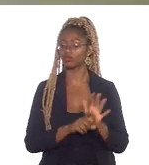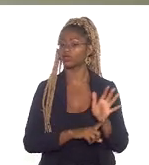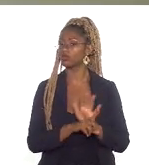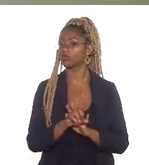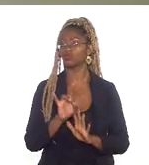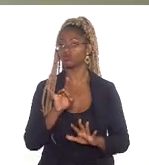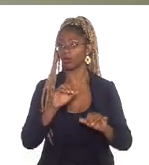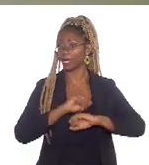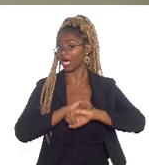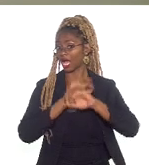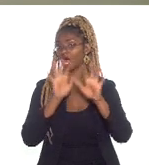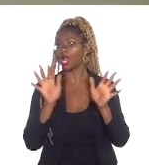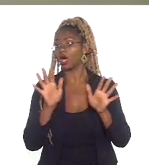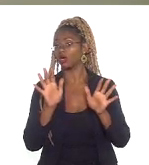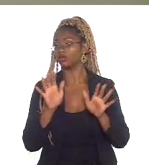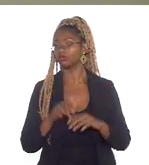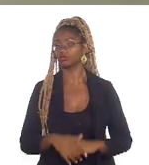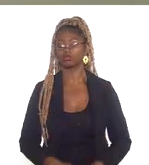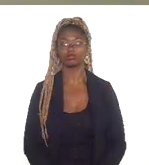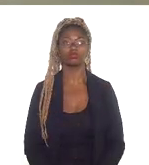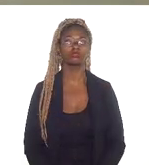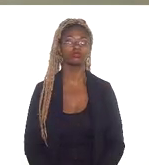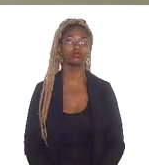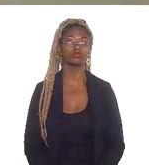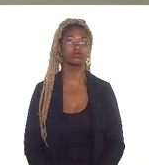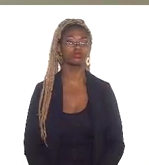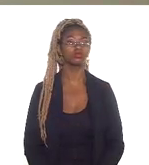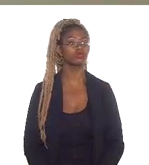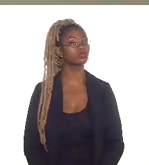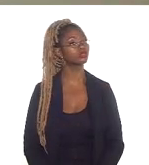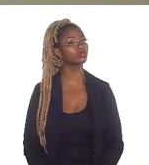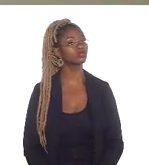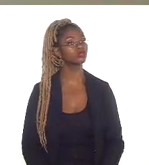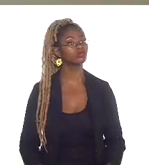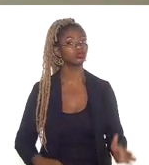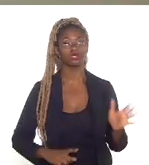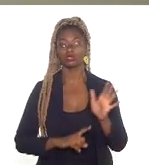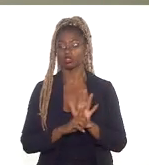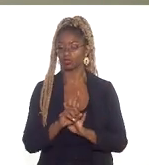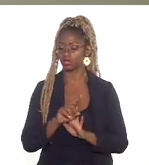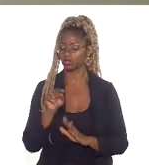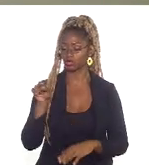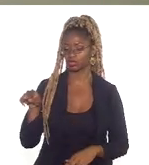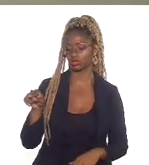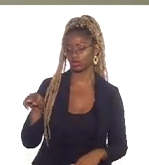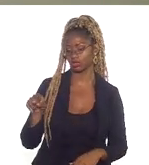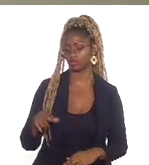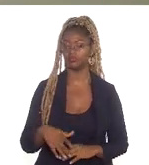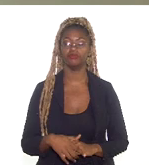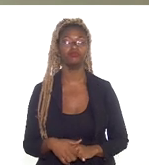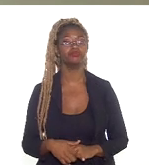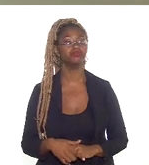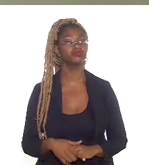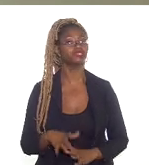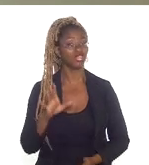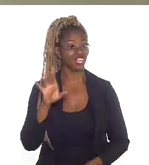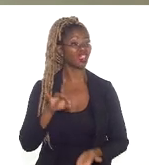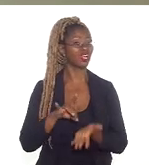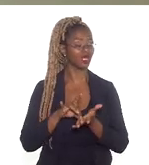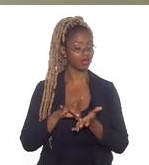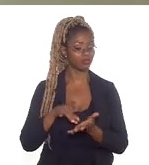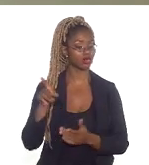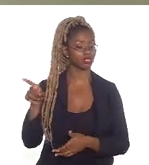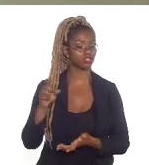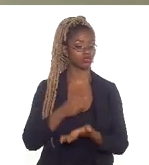só para ficar claro. Eu pergunto a Vossa Senhoria se realmente dos contratos